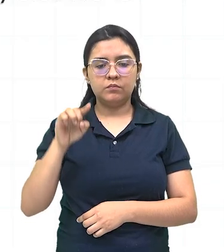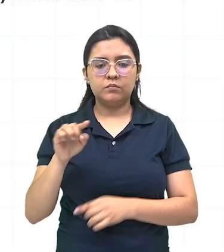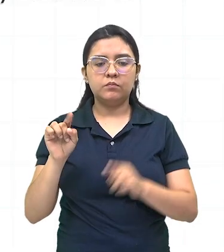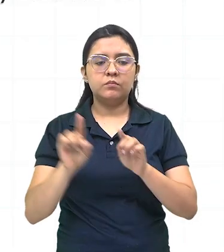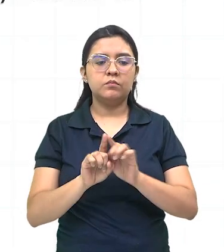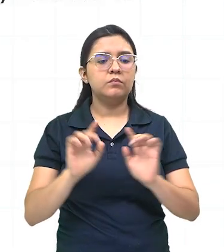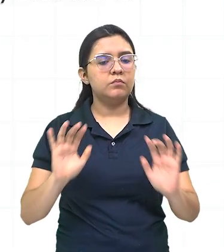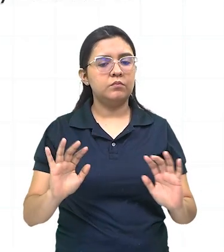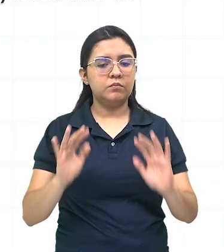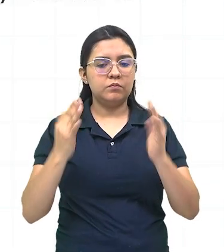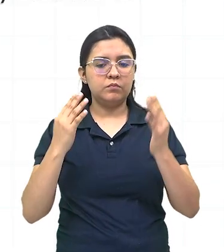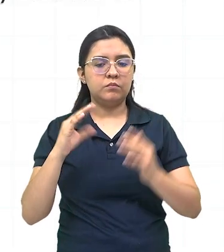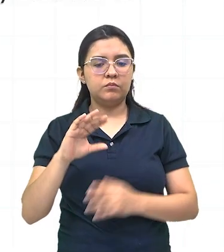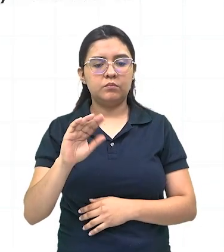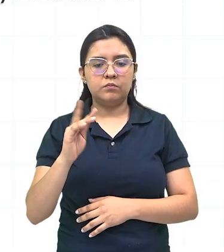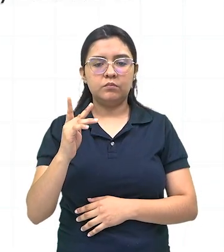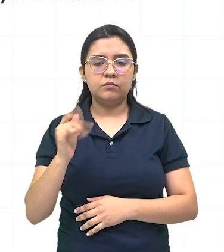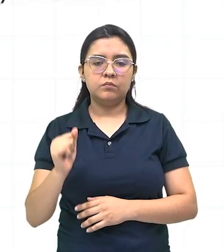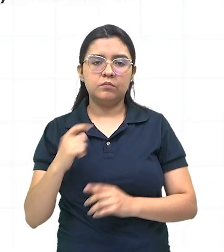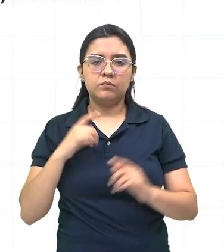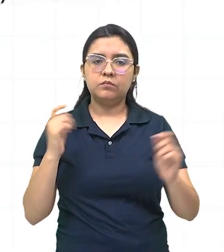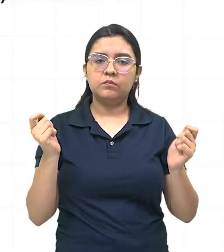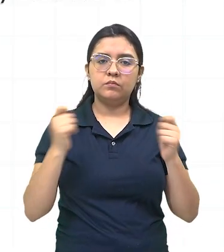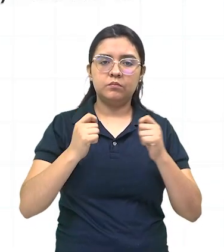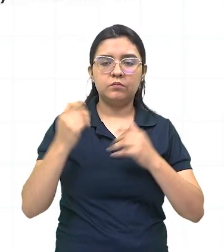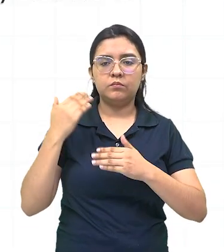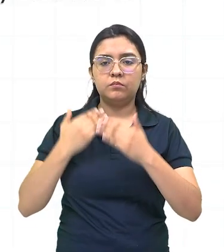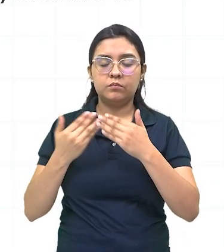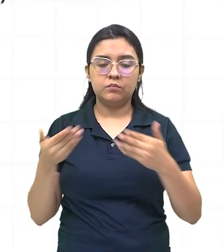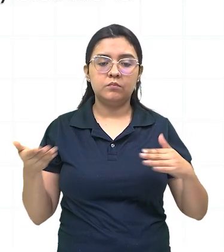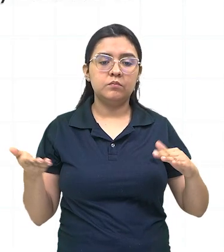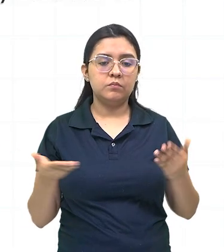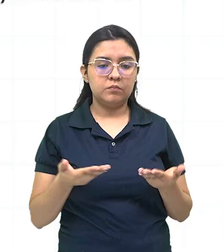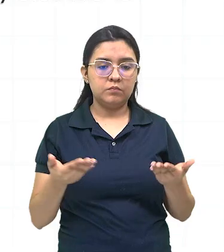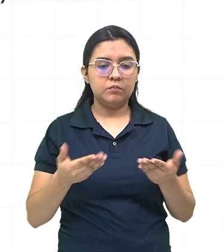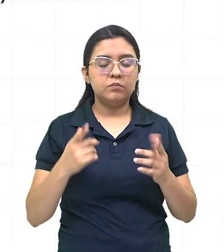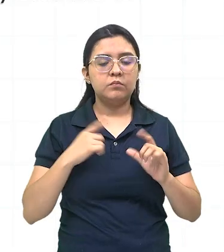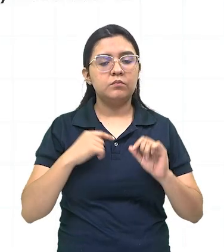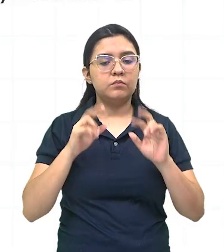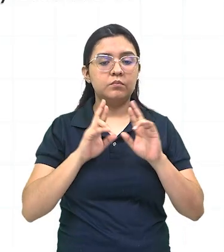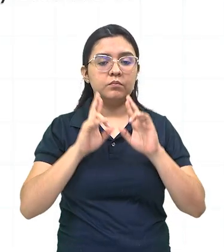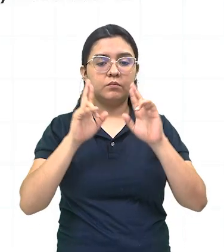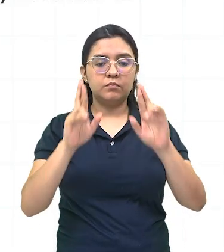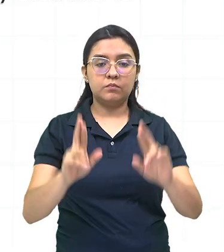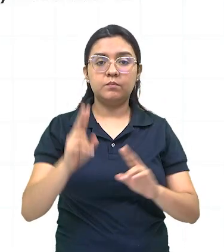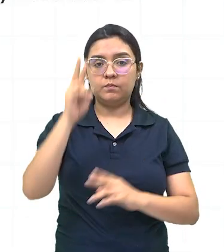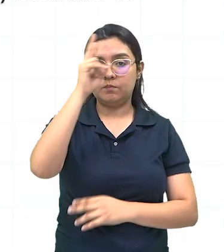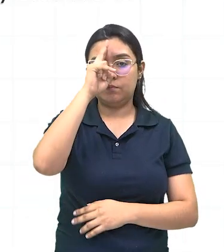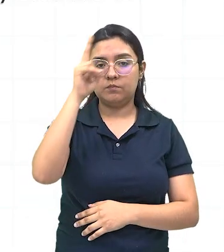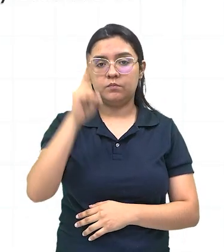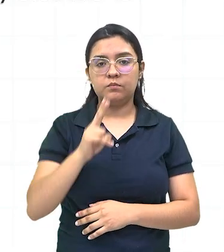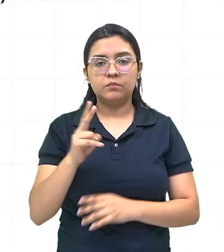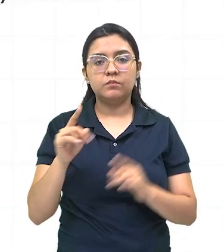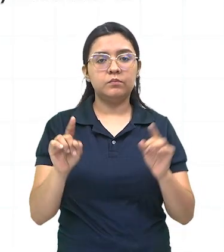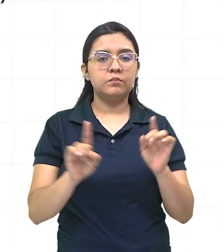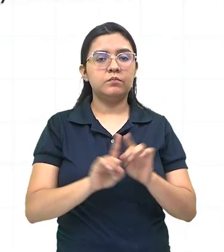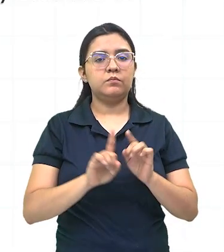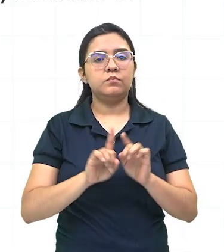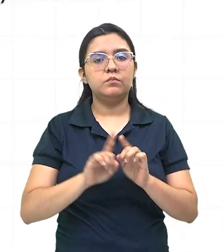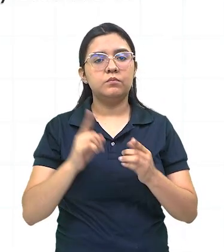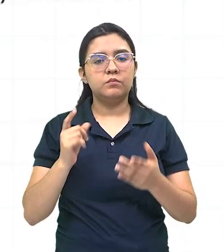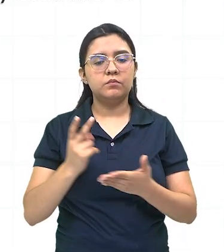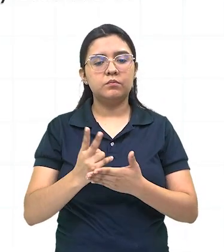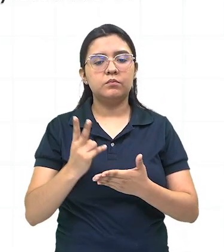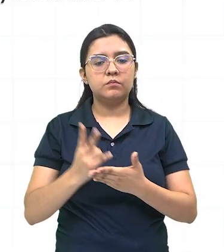capacidade de combinar o antigo com o moderno, refletindo um profundo respeito pela história e uma